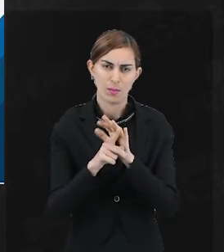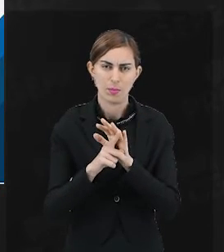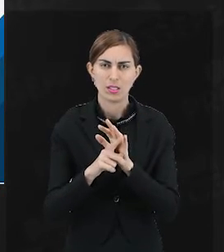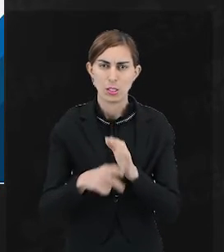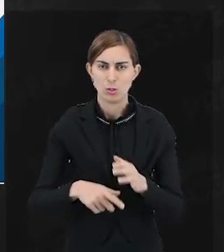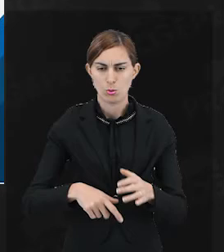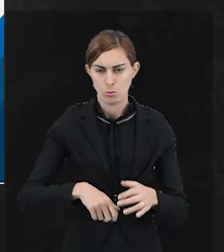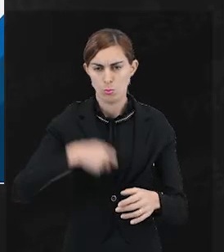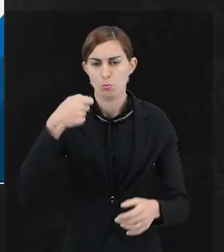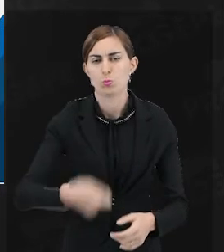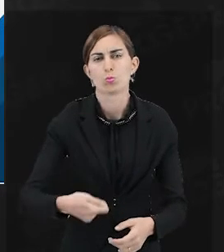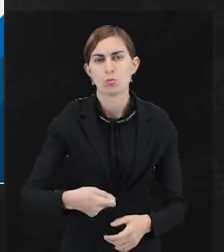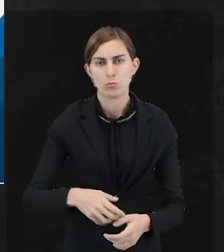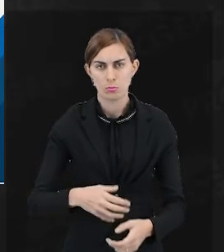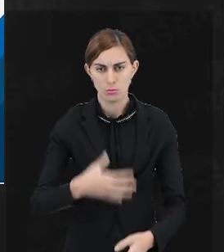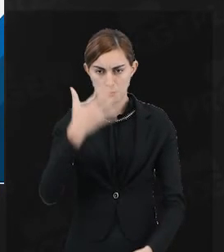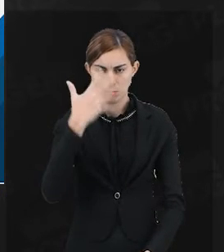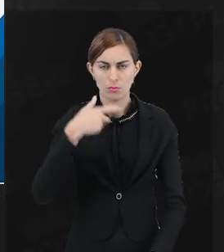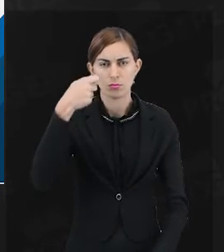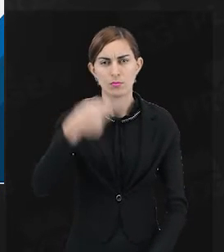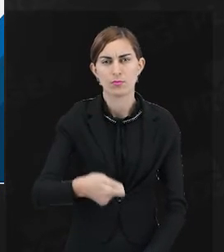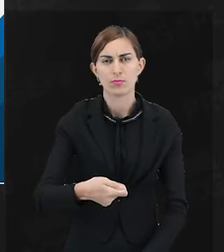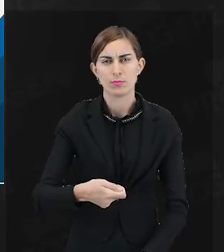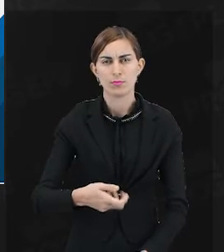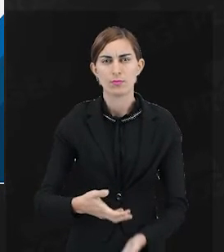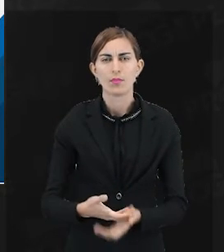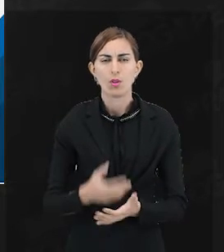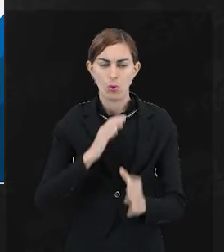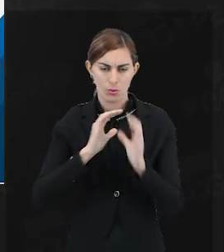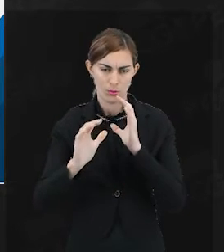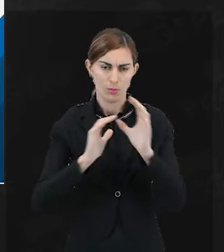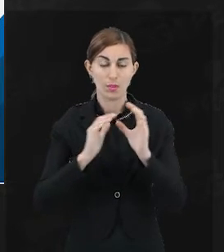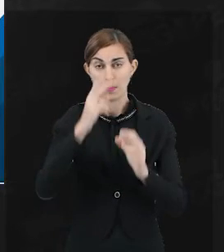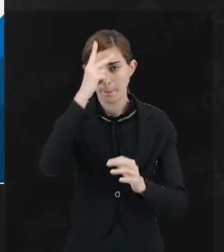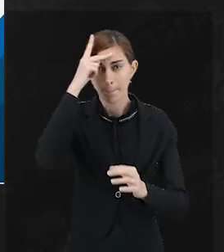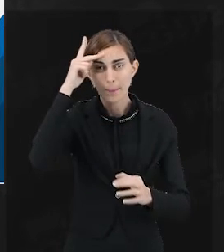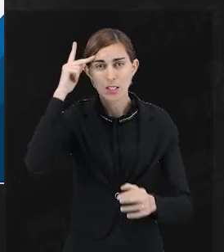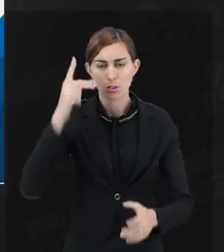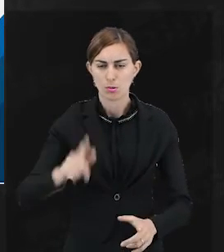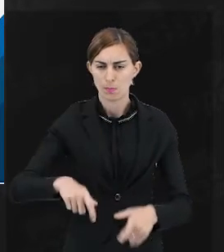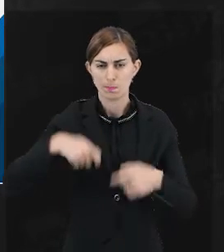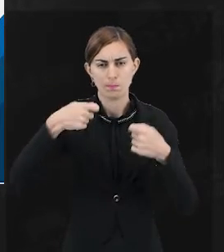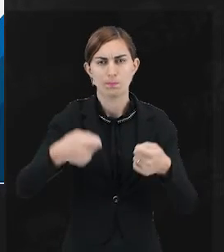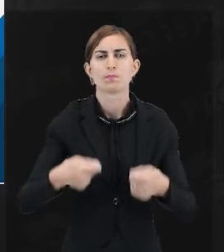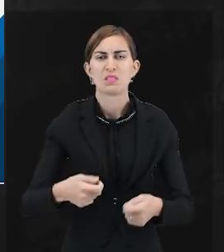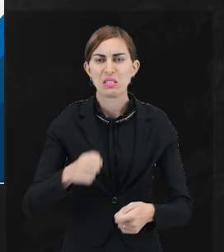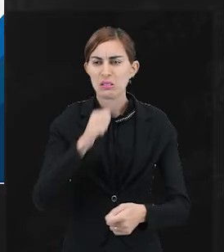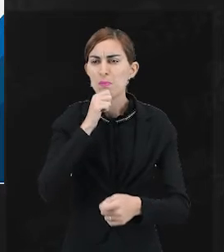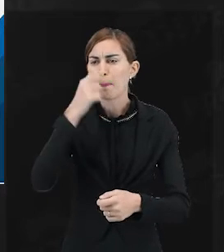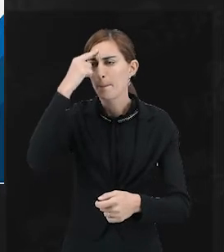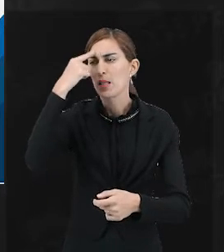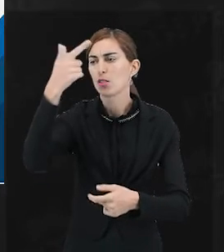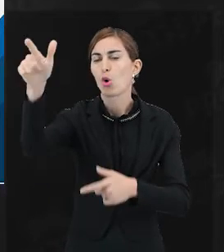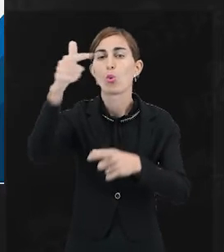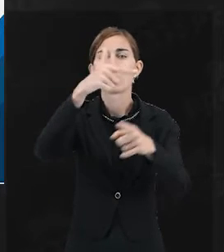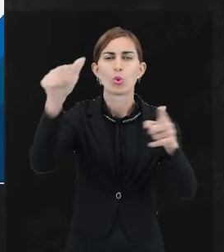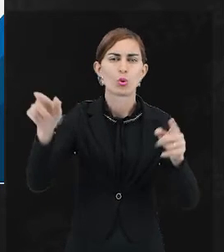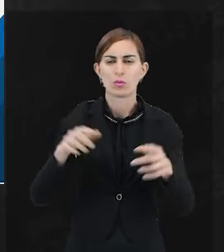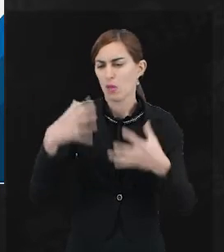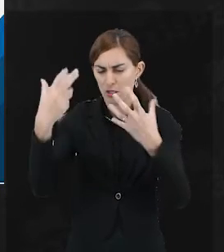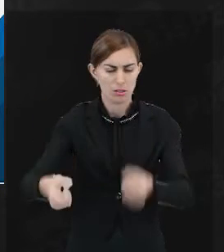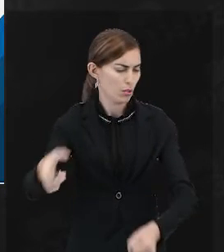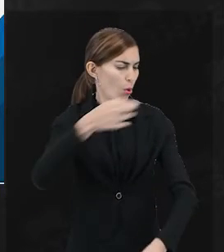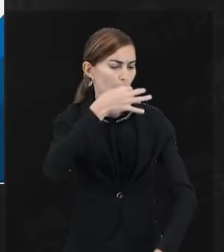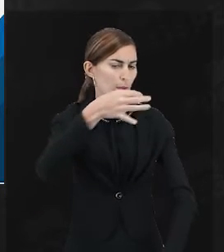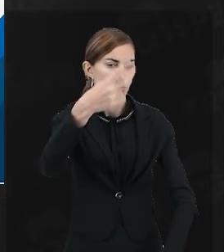estilo agressivo. Nesse tipo de estilo de comunicação, as pessoas elas se impõem sem pensar nos outros. Não